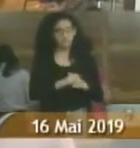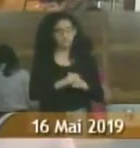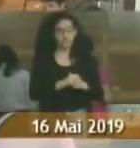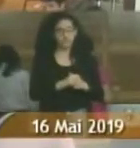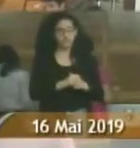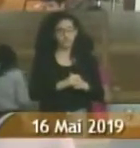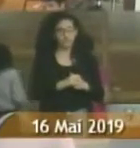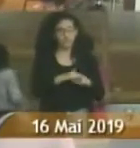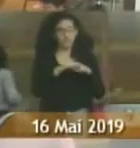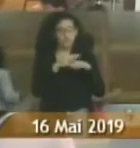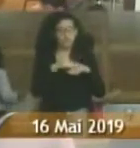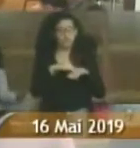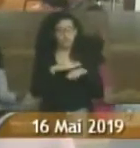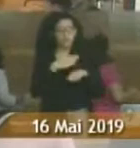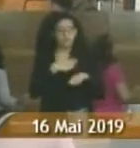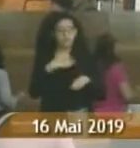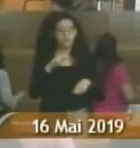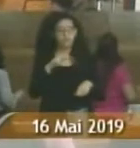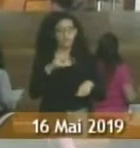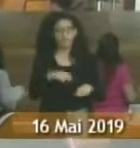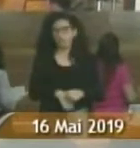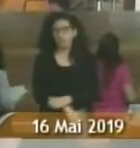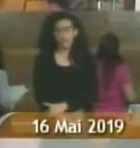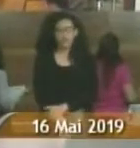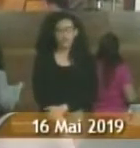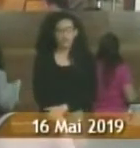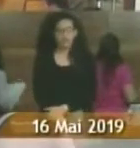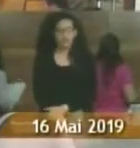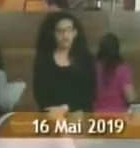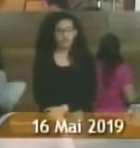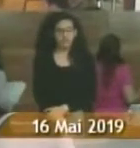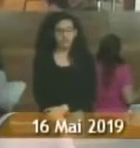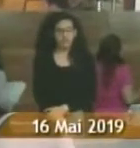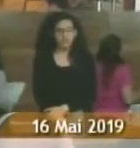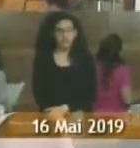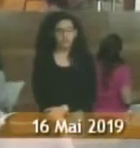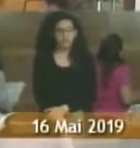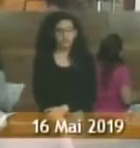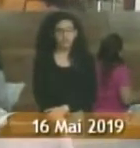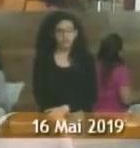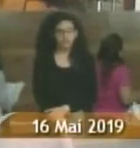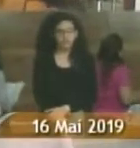sobre meu irmão lá. Ok, antes da vereadora Tite falar,